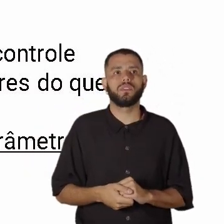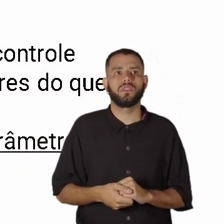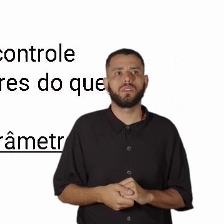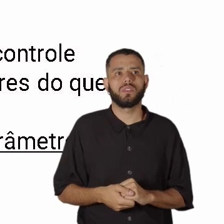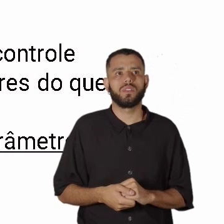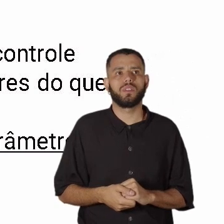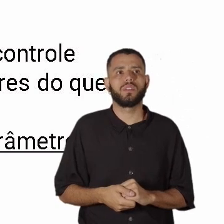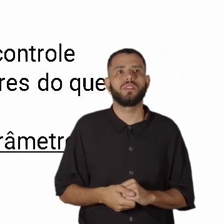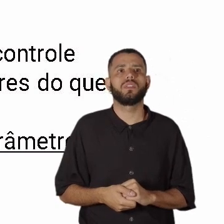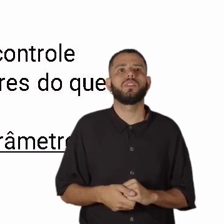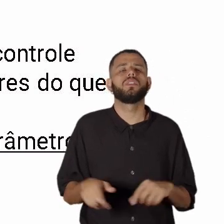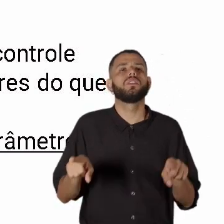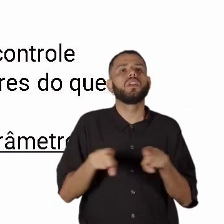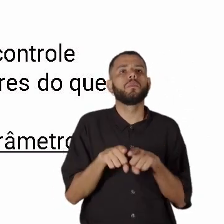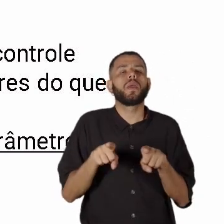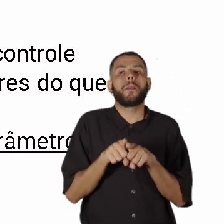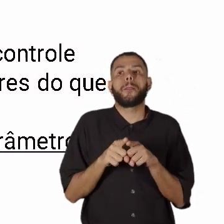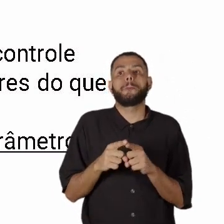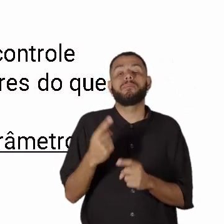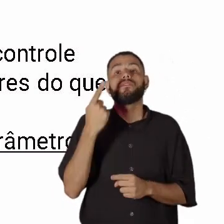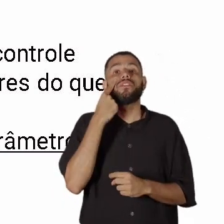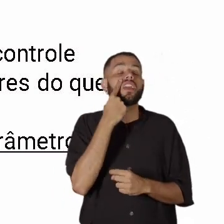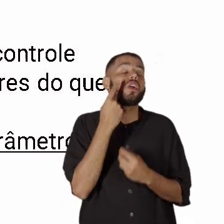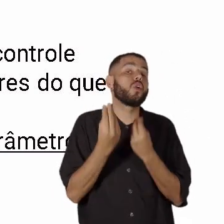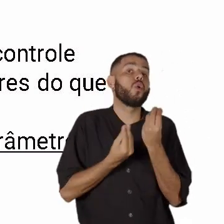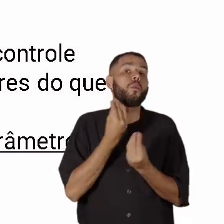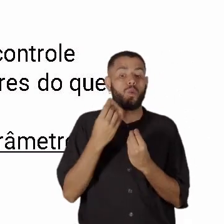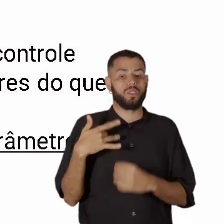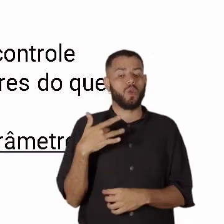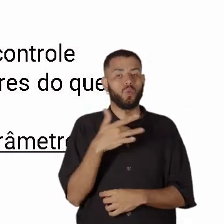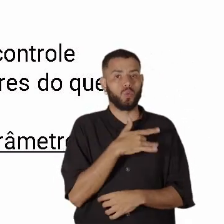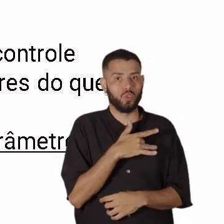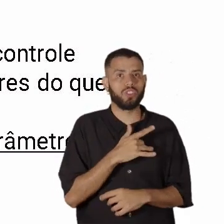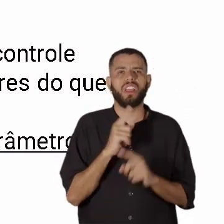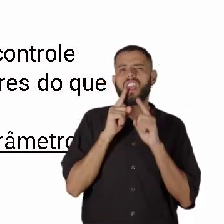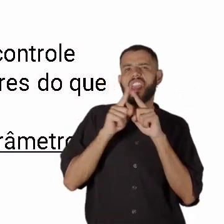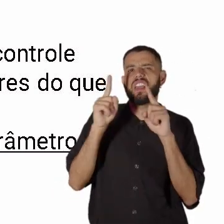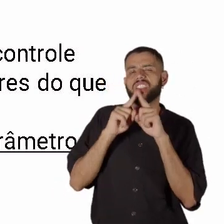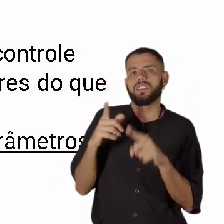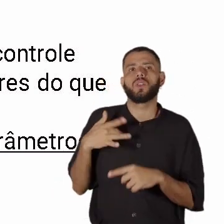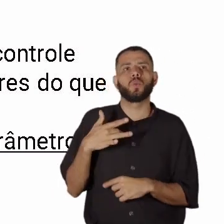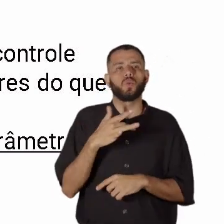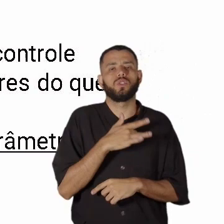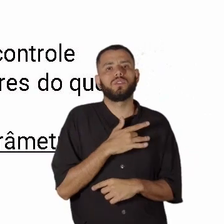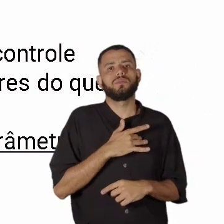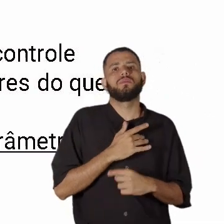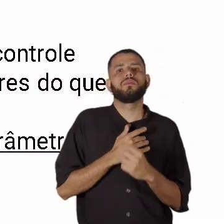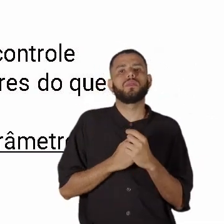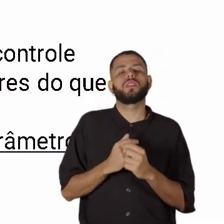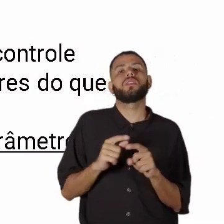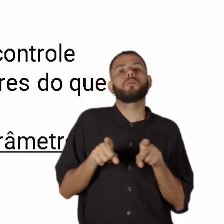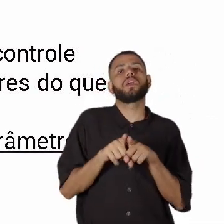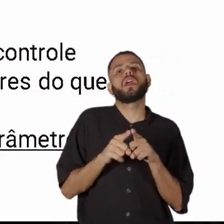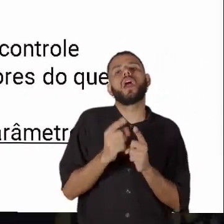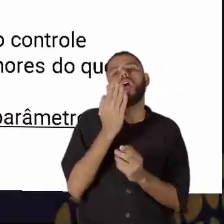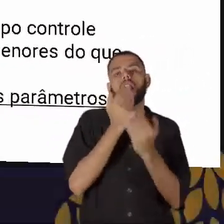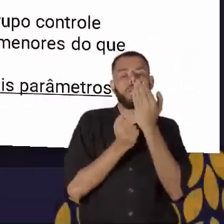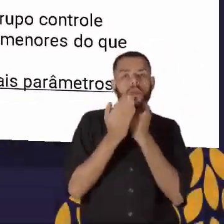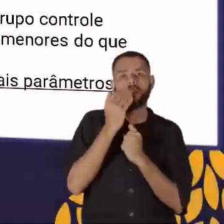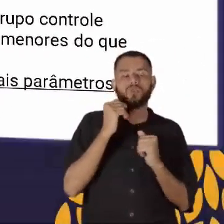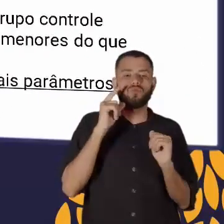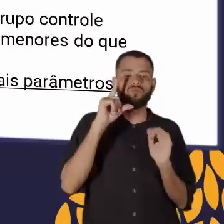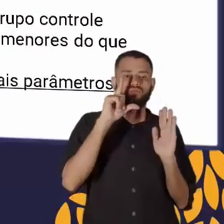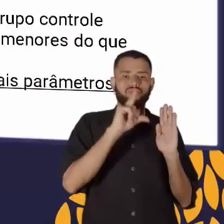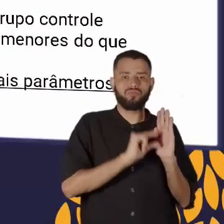A autoavaliação do estado de saúde, queixas de saúde, ingesta de alimentos, diminuição da ingesta de alimentos devido ao uso de